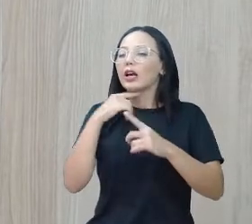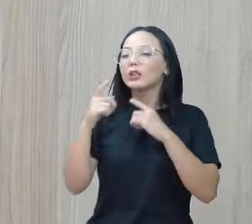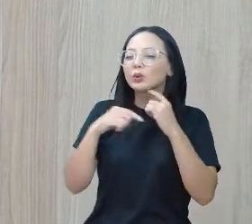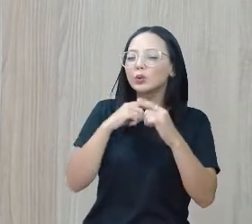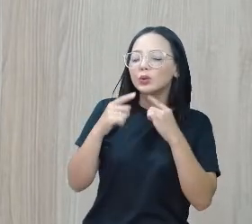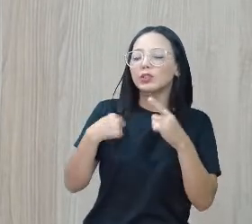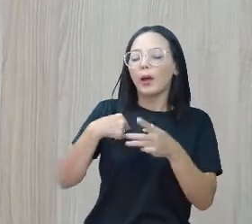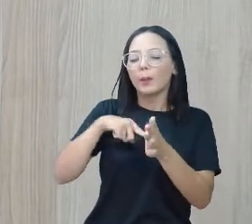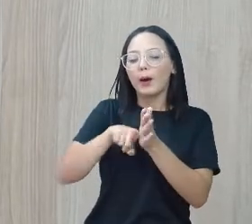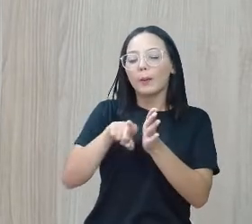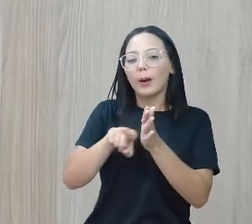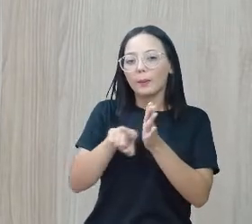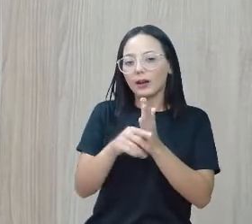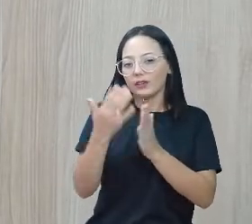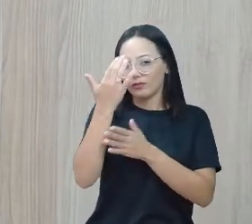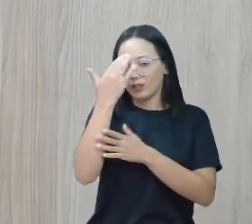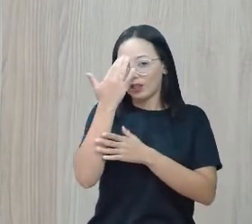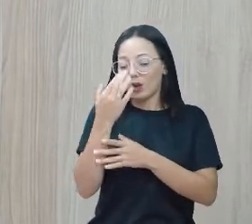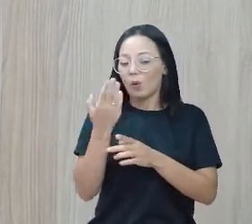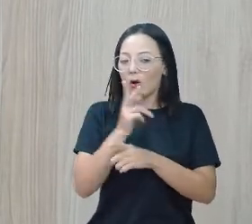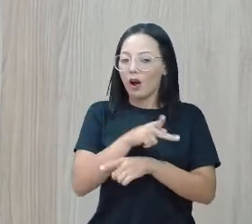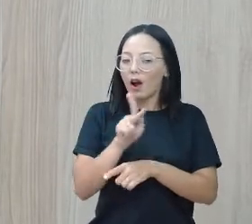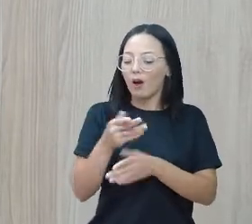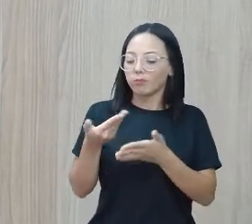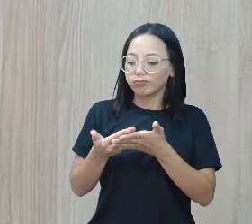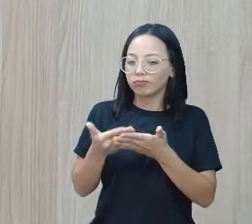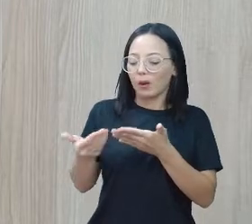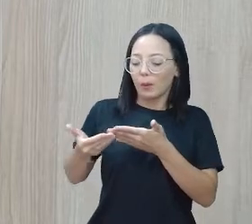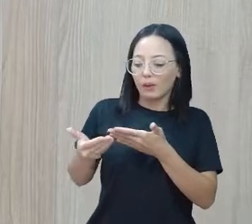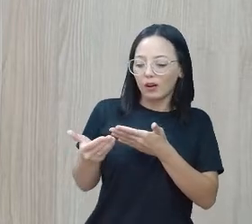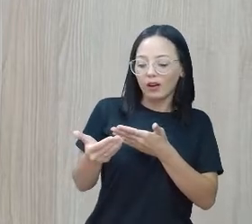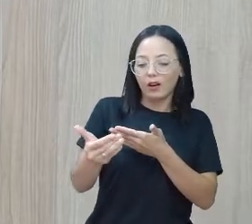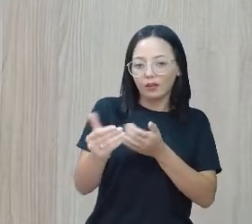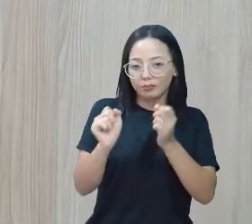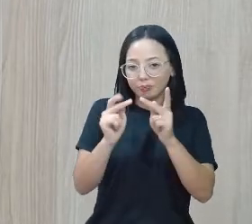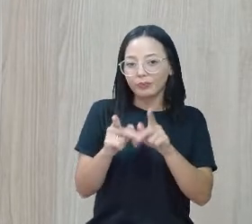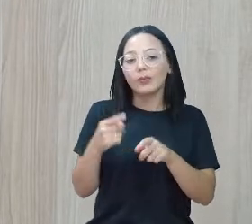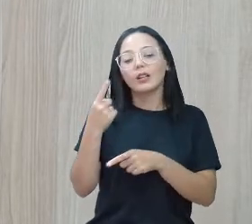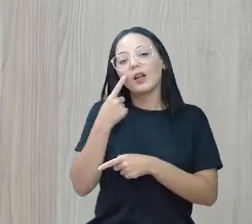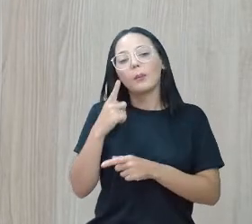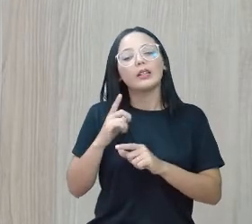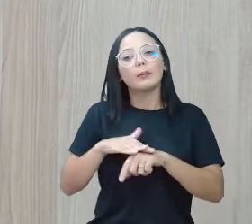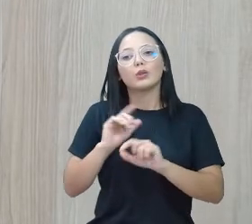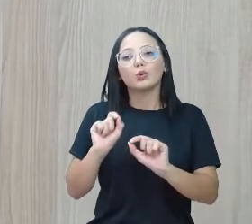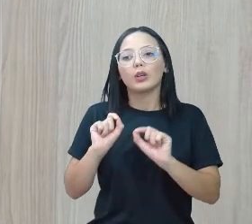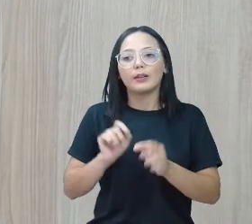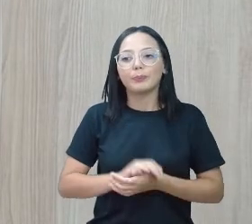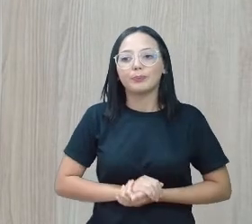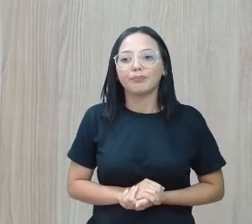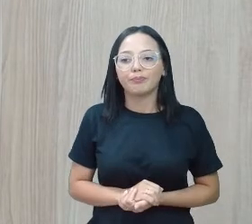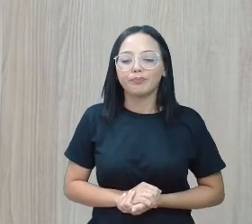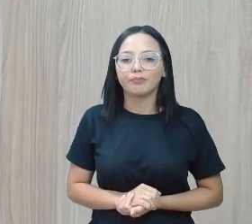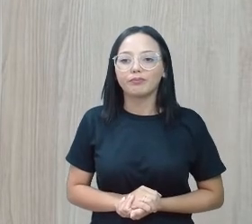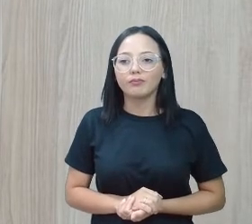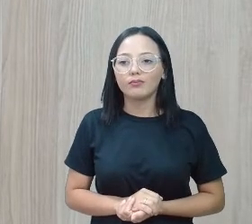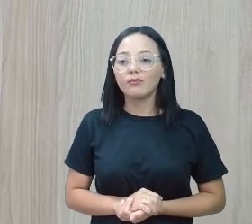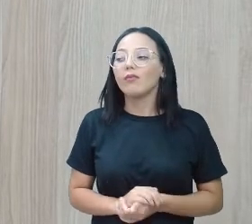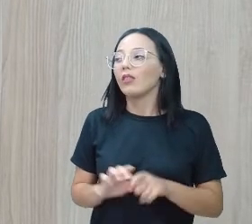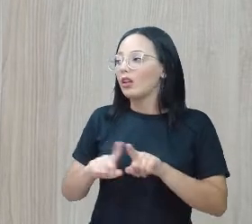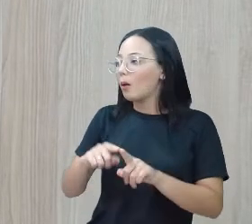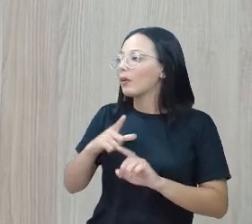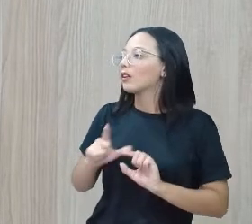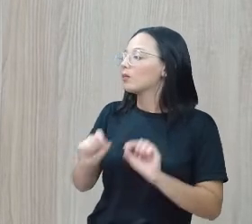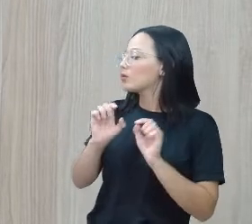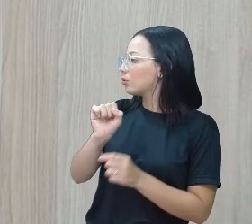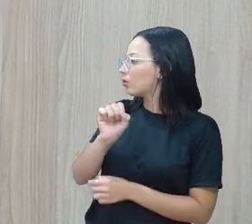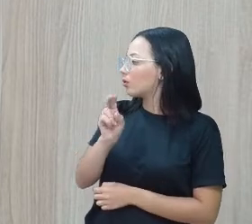as dúvidas enquanto a aula vai correndo, né? Vamos ver o que tem mais. Temos